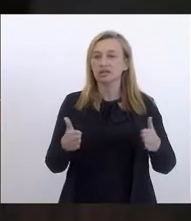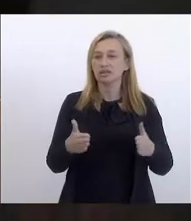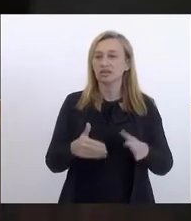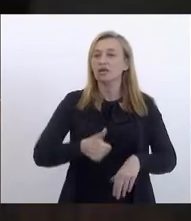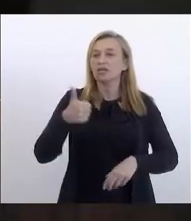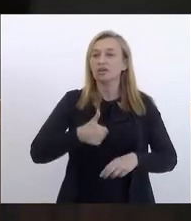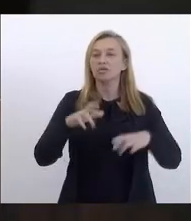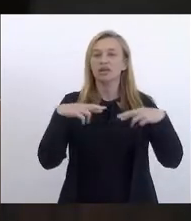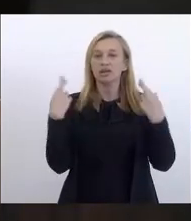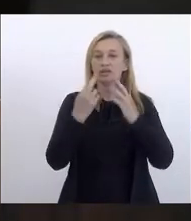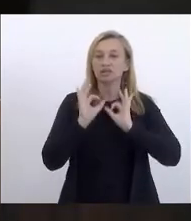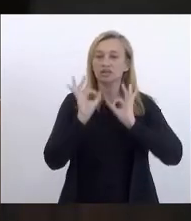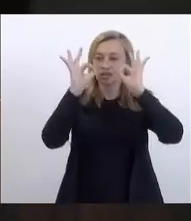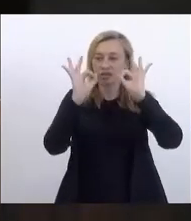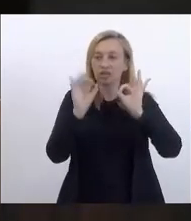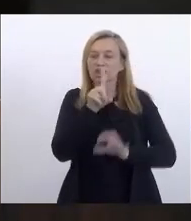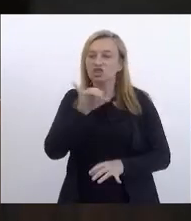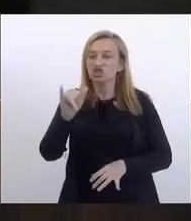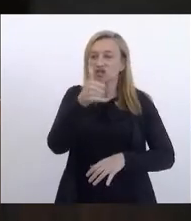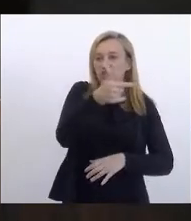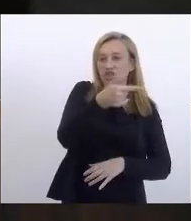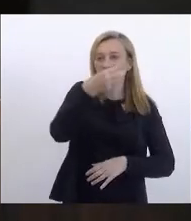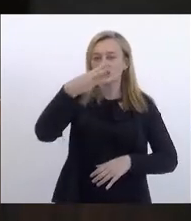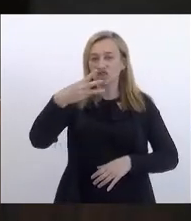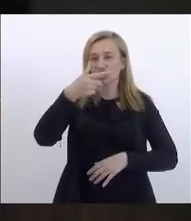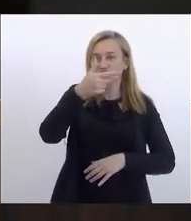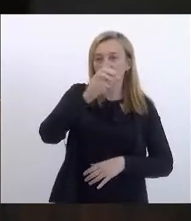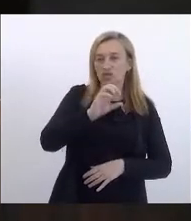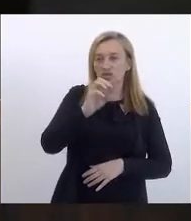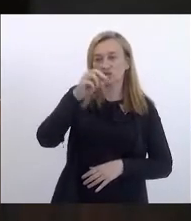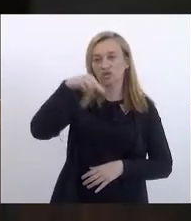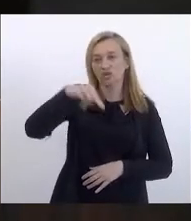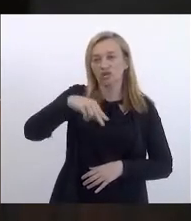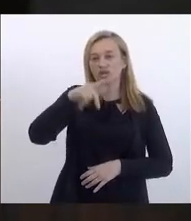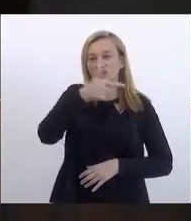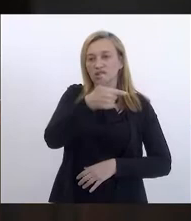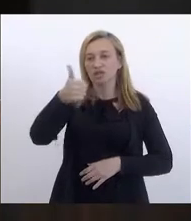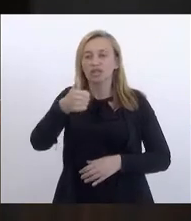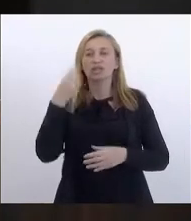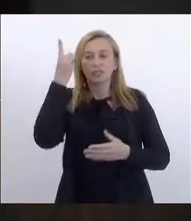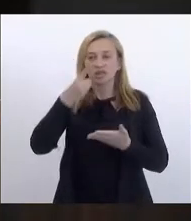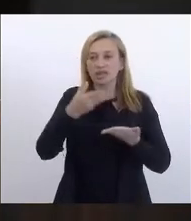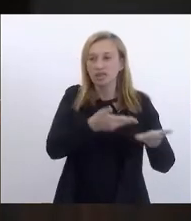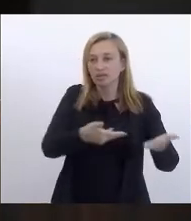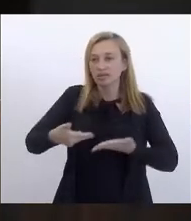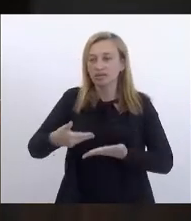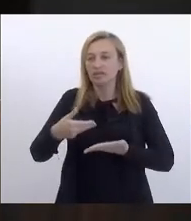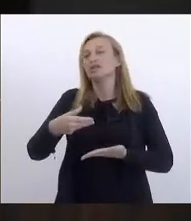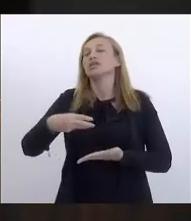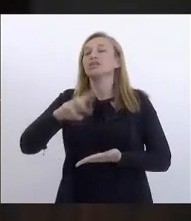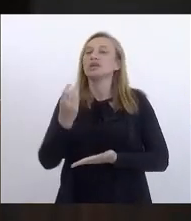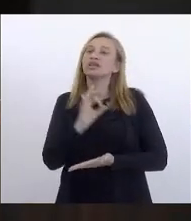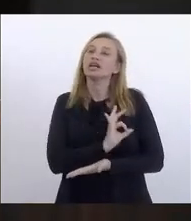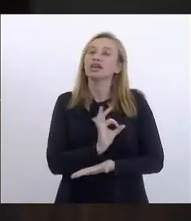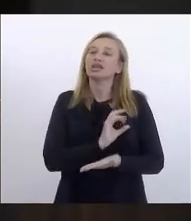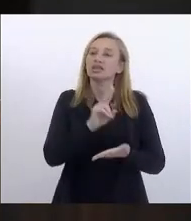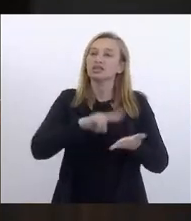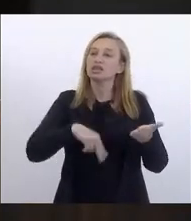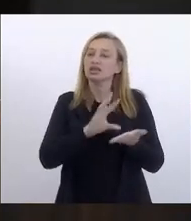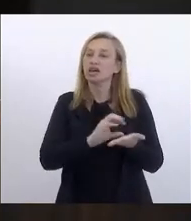a primeira sessão extraordinária do dia 23 de novembro de 21. A presidência convida a deputada Marta Rocha a fazer a leitura da ata da sessão anterior.